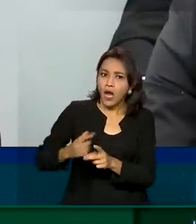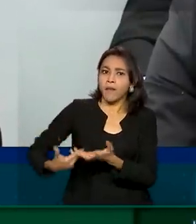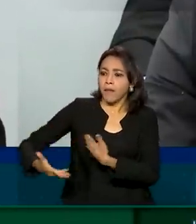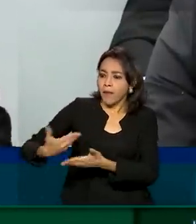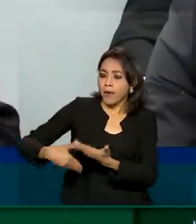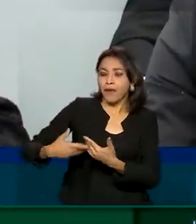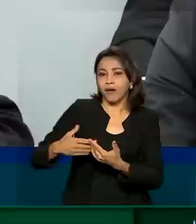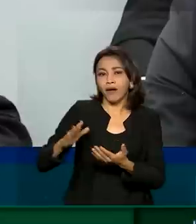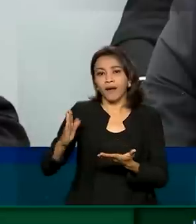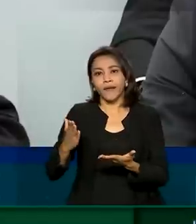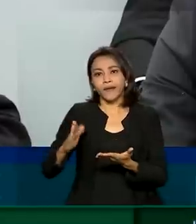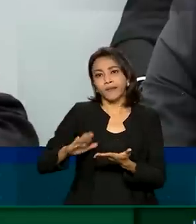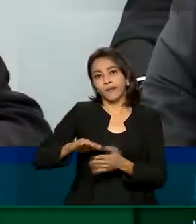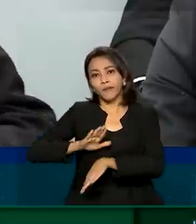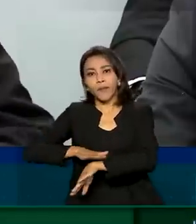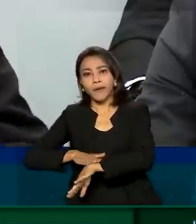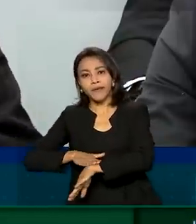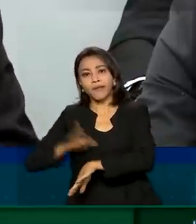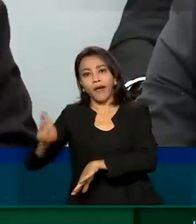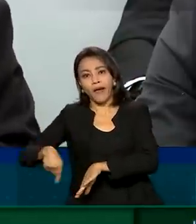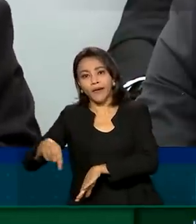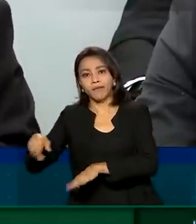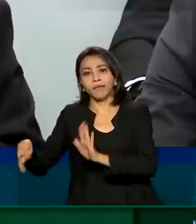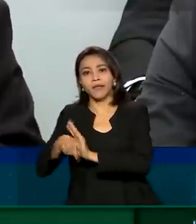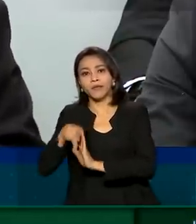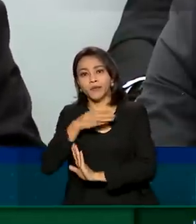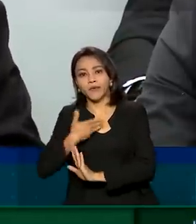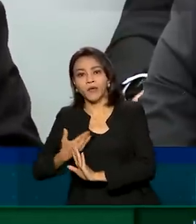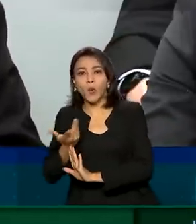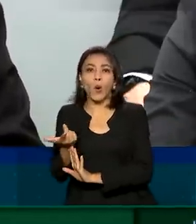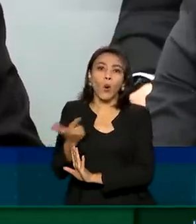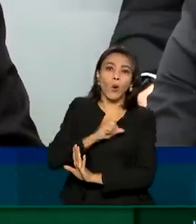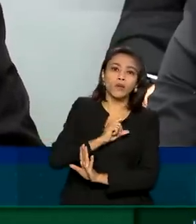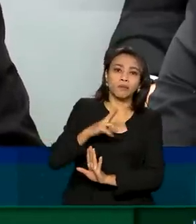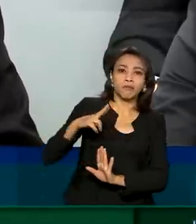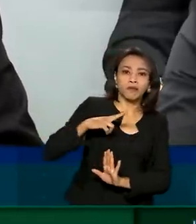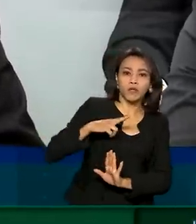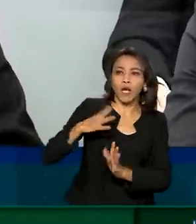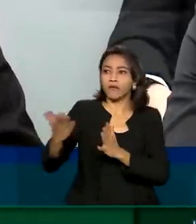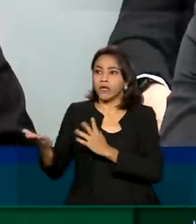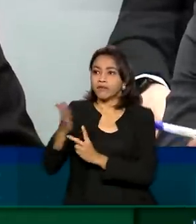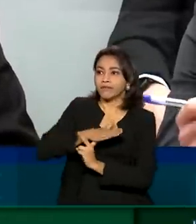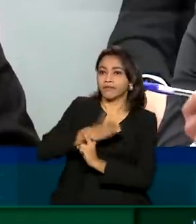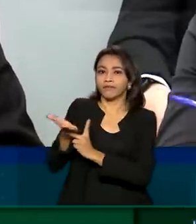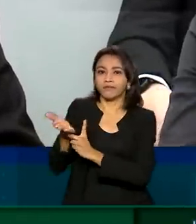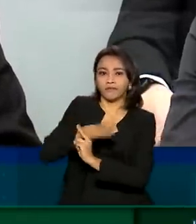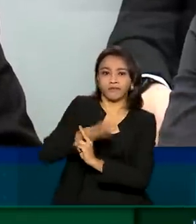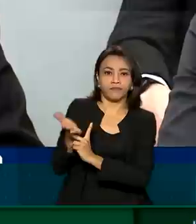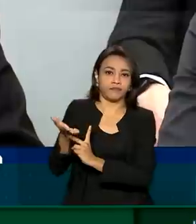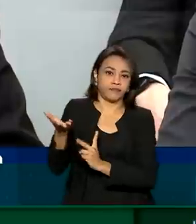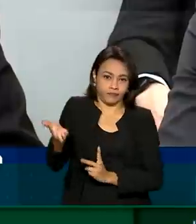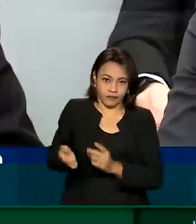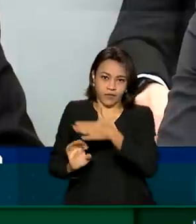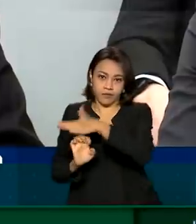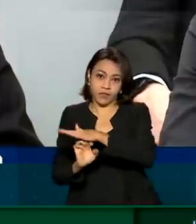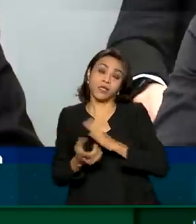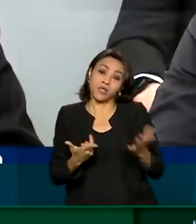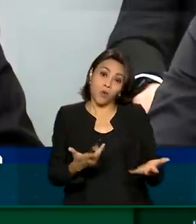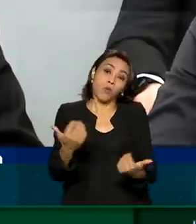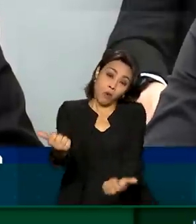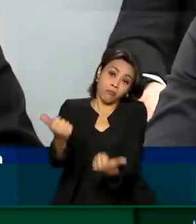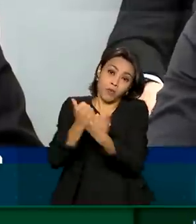estatal hora privada então de posse das informações e com o apoio do presidente Jair bolsonaro